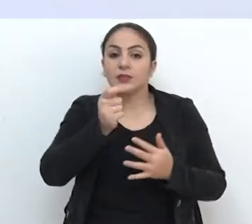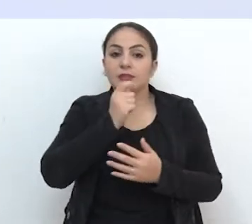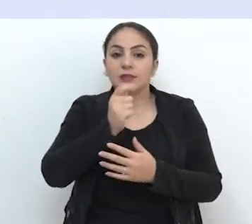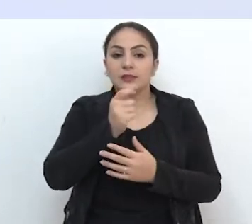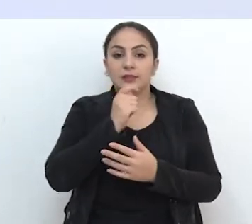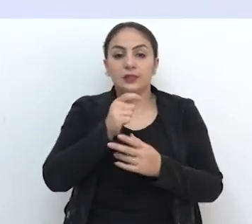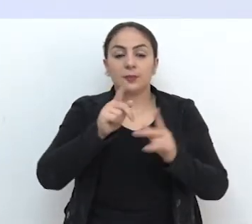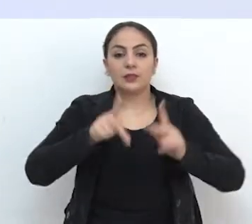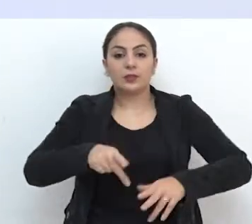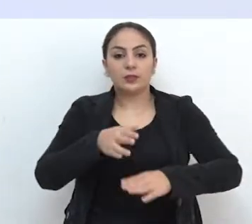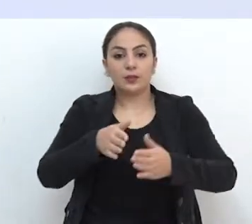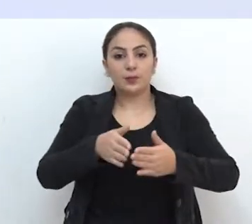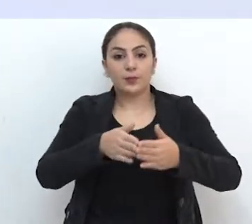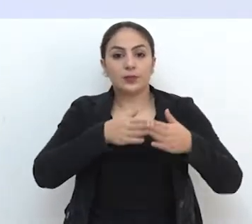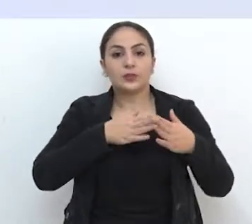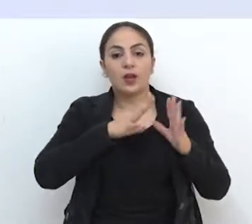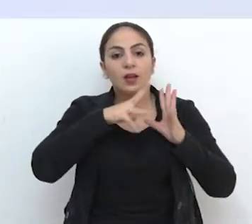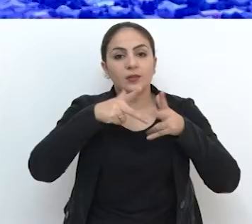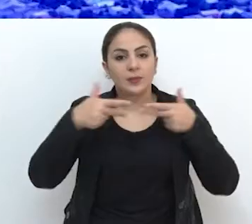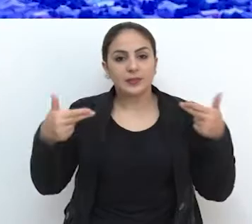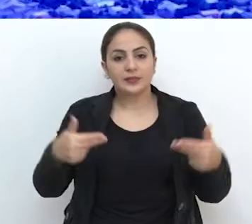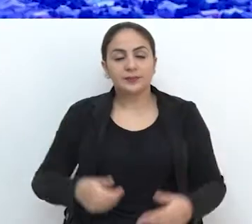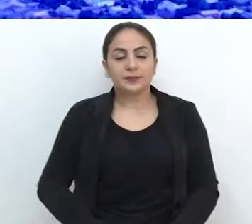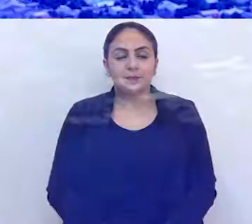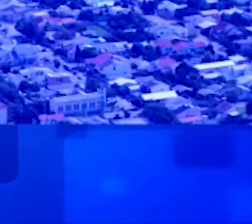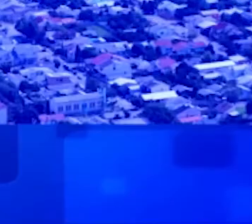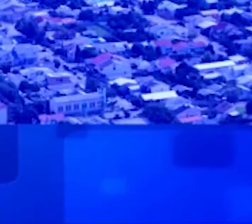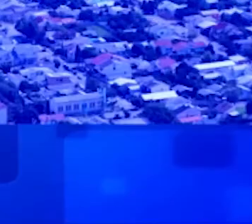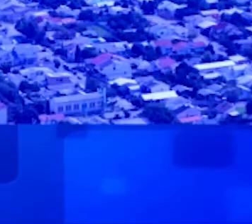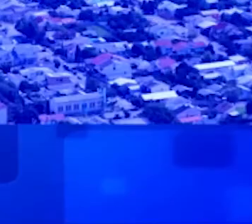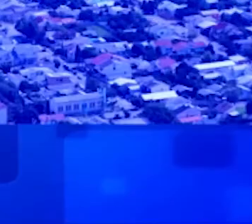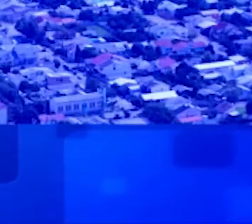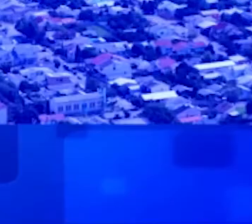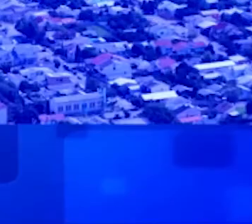de Amigos e Protetores dos Animais.